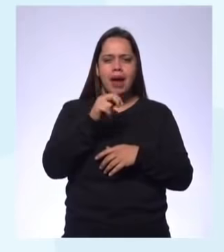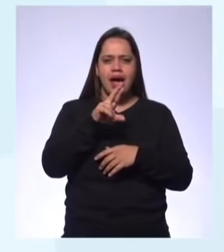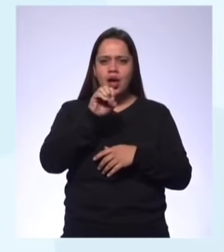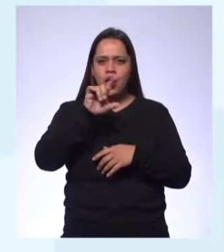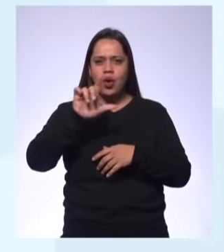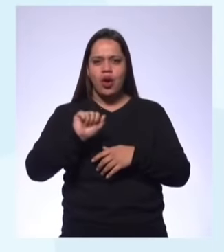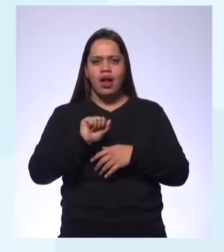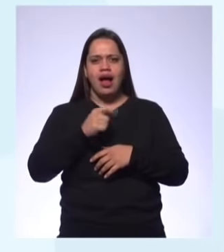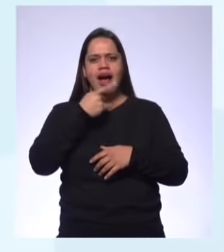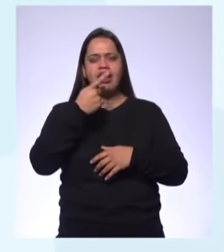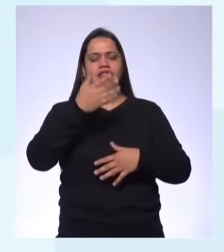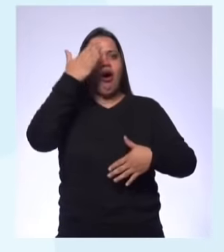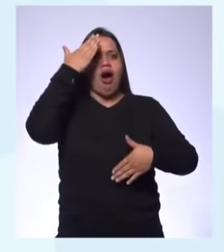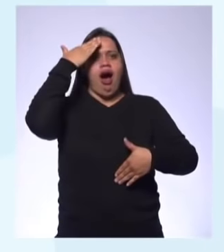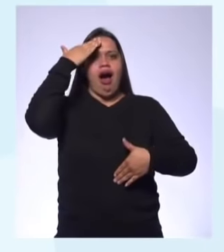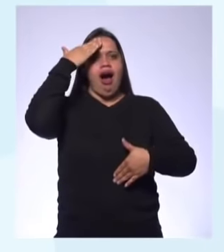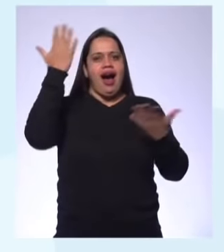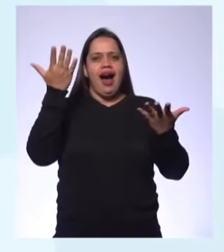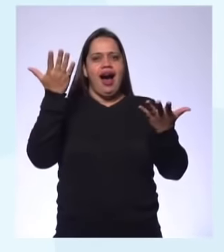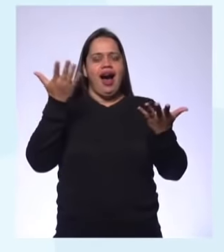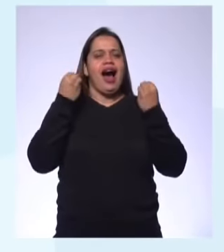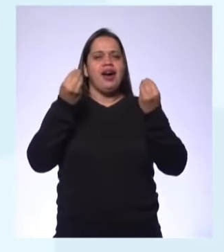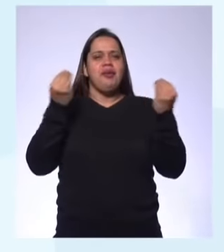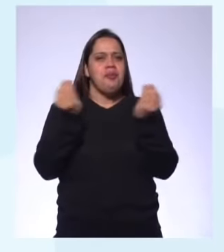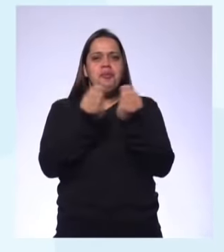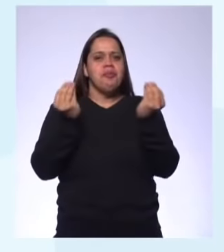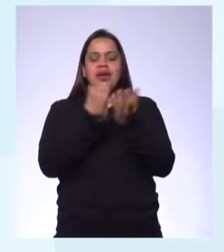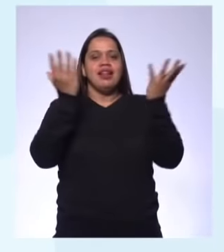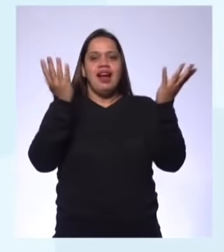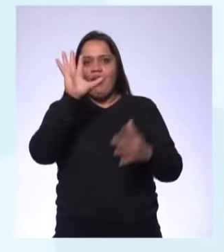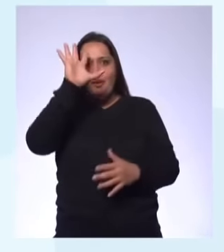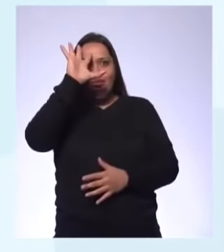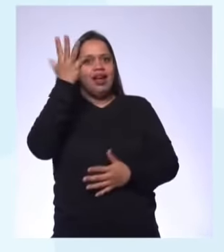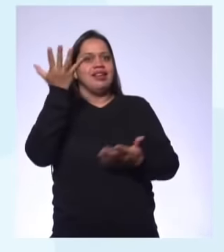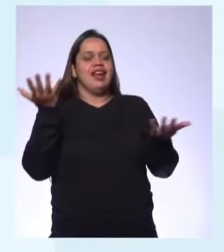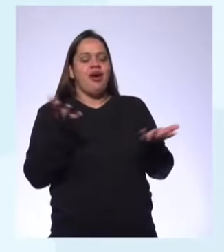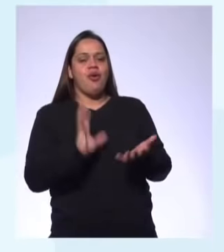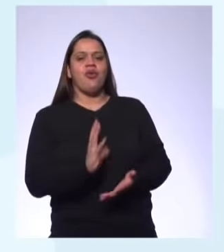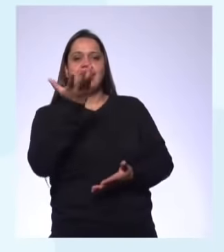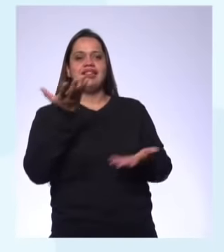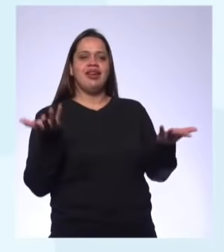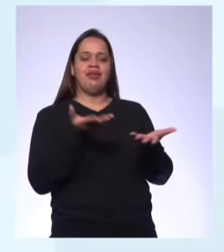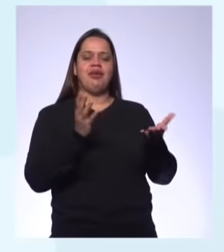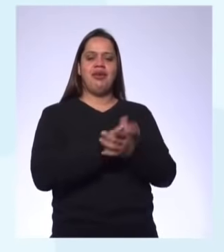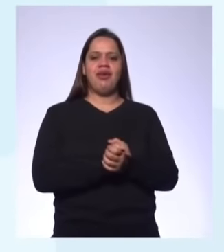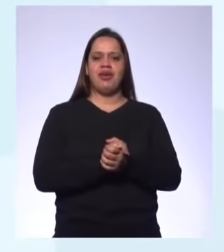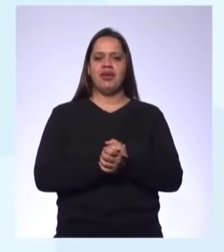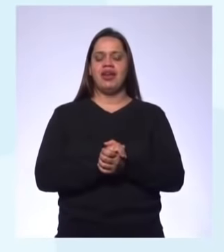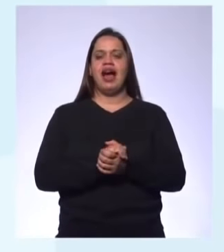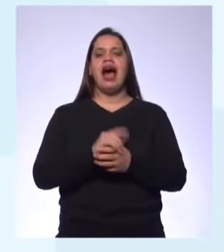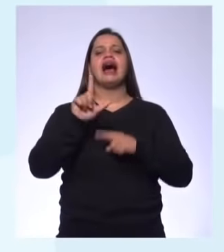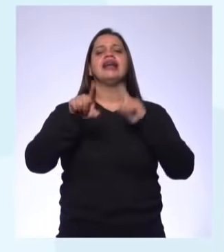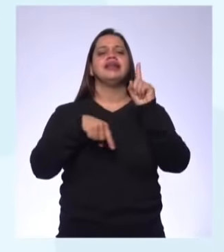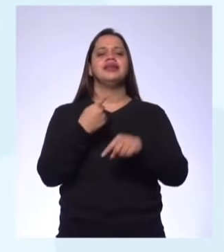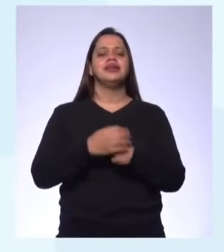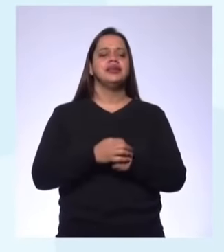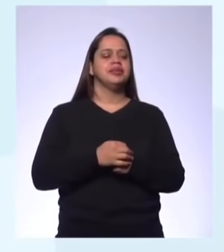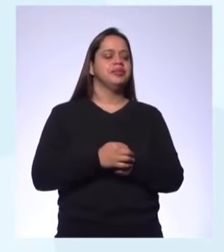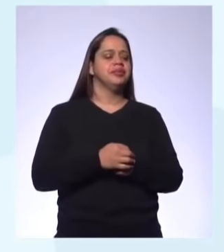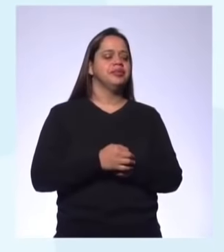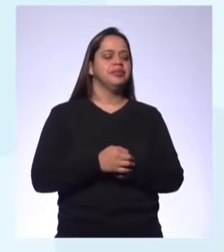um milagre. Só pode ser. É um bispo, como é que chamava aquele que